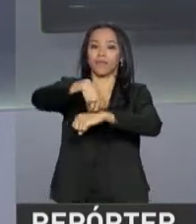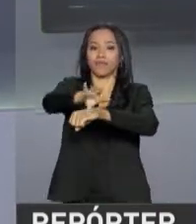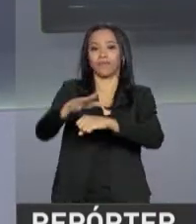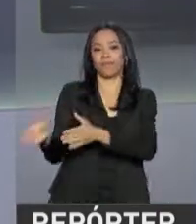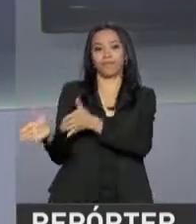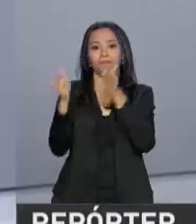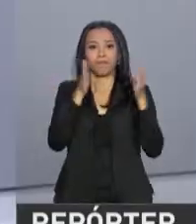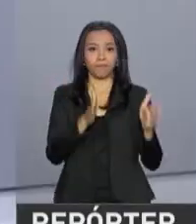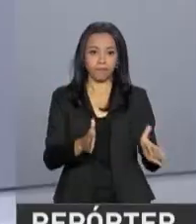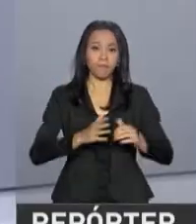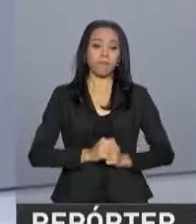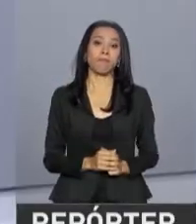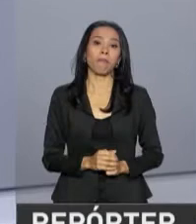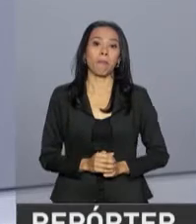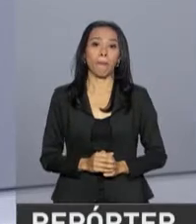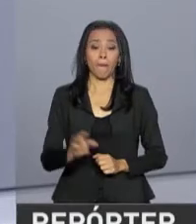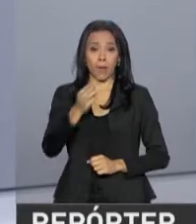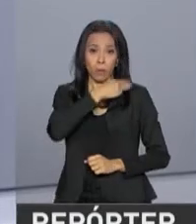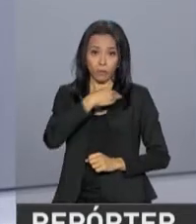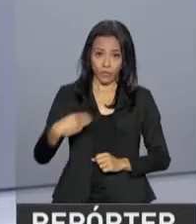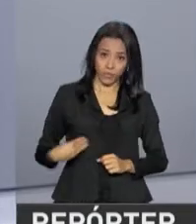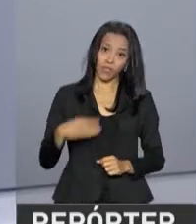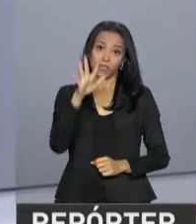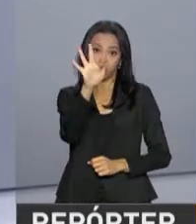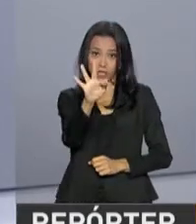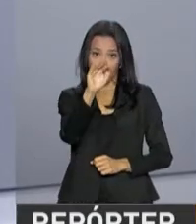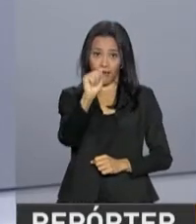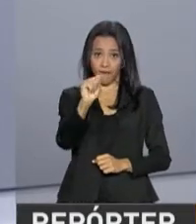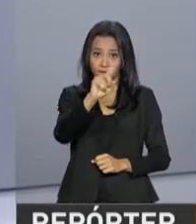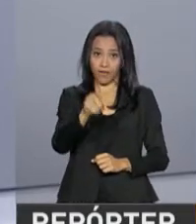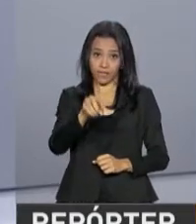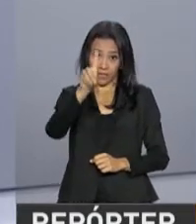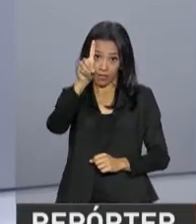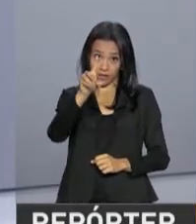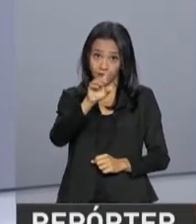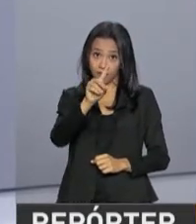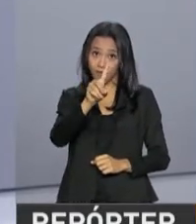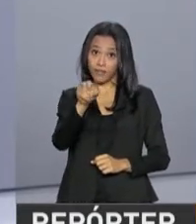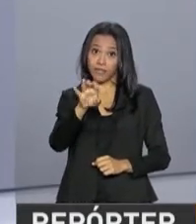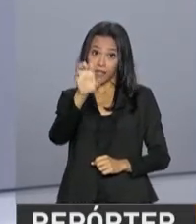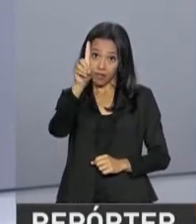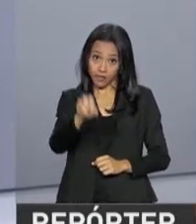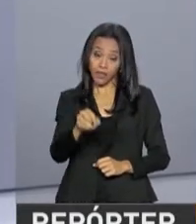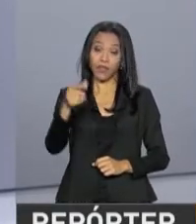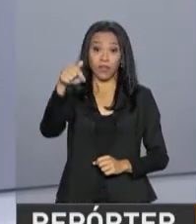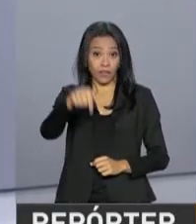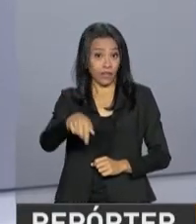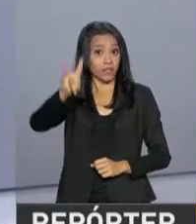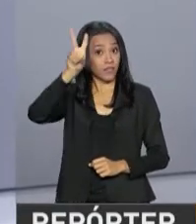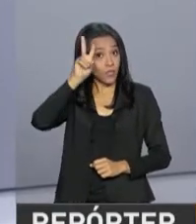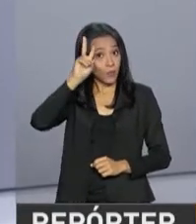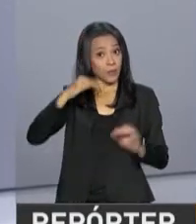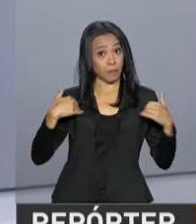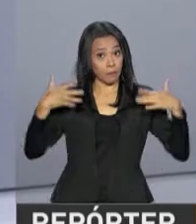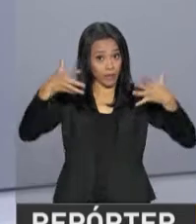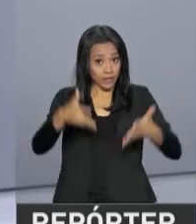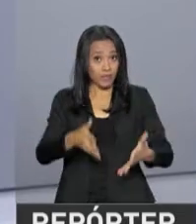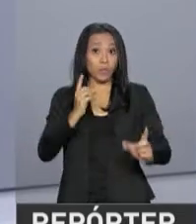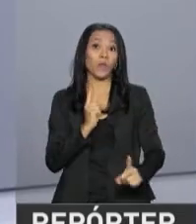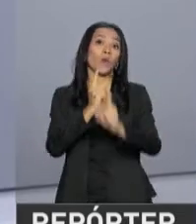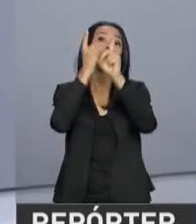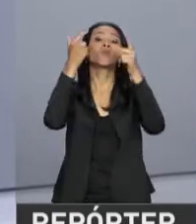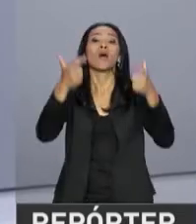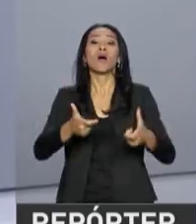informações. O ministro da Fazenda, Eduardo Guardia, participa nesta segunda-feira de encontro com investidores em Nova